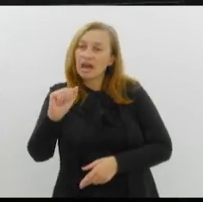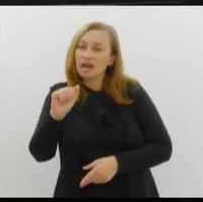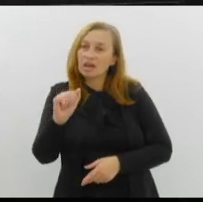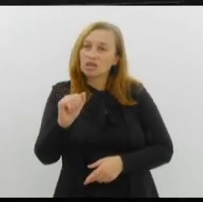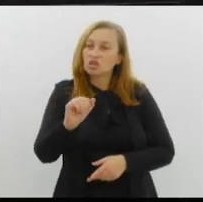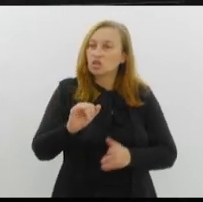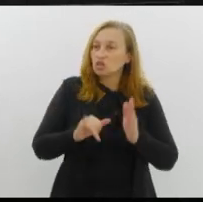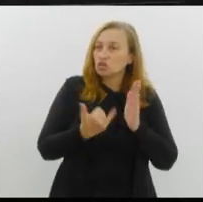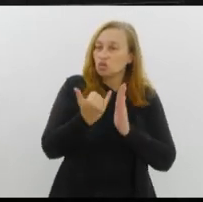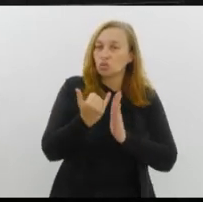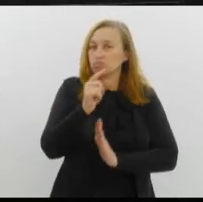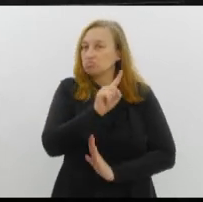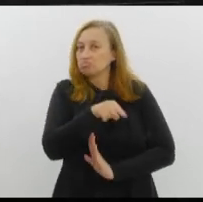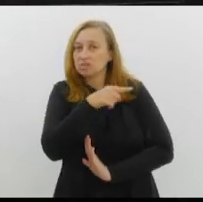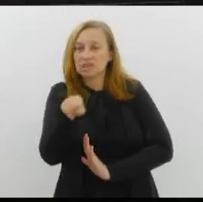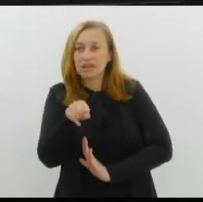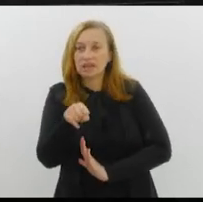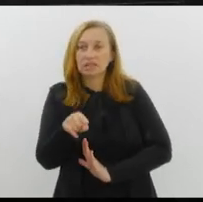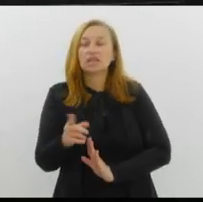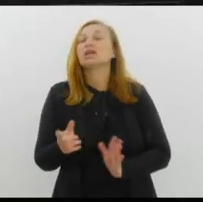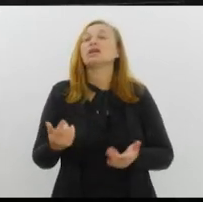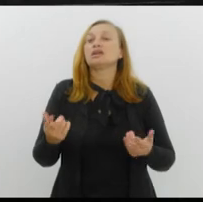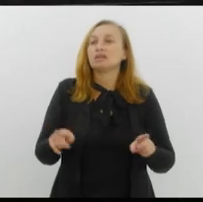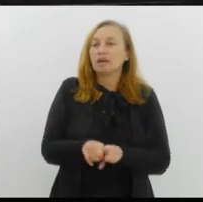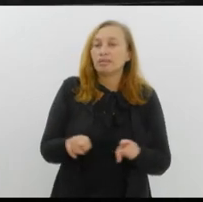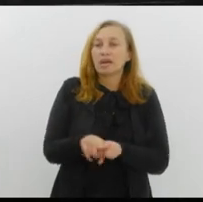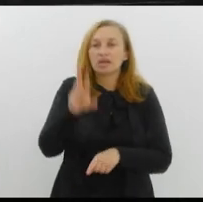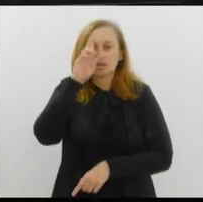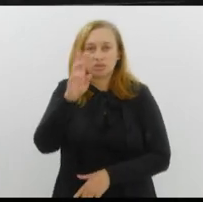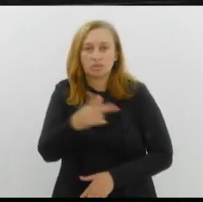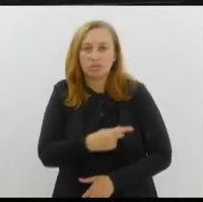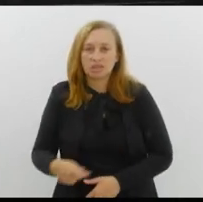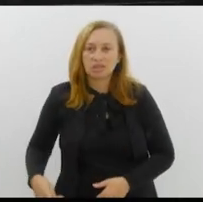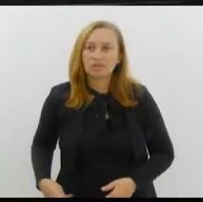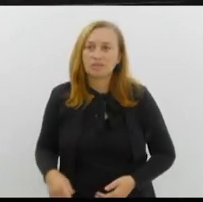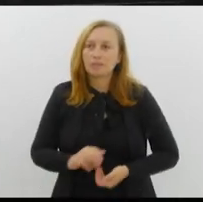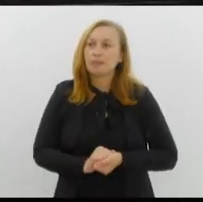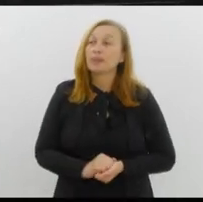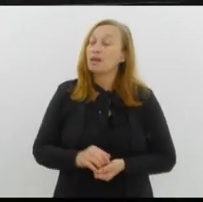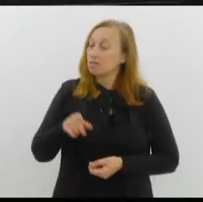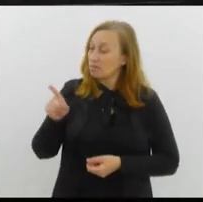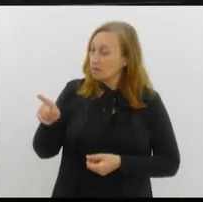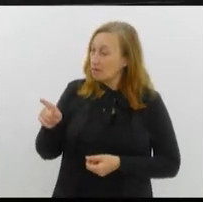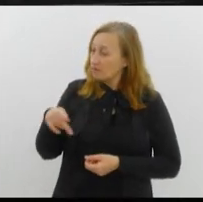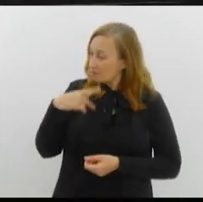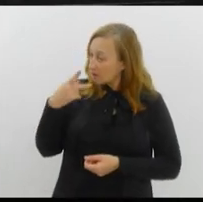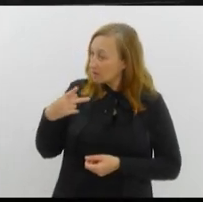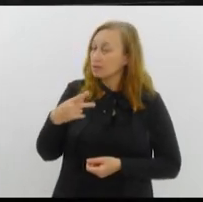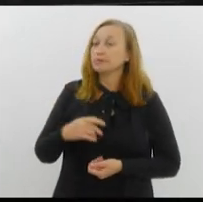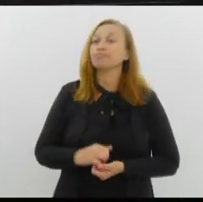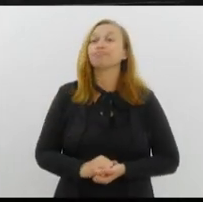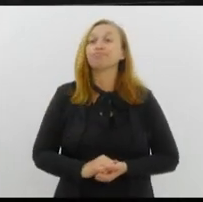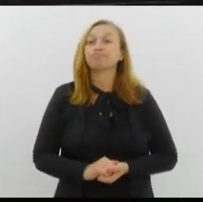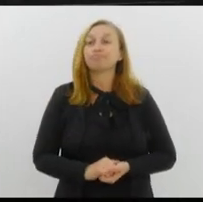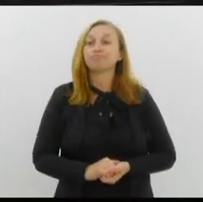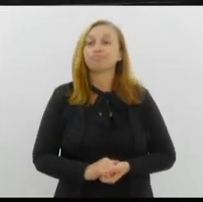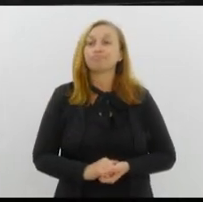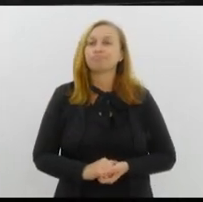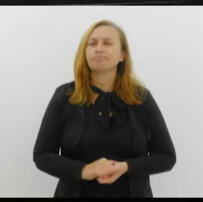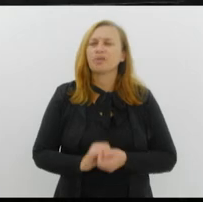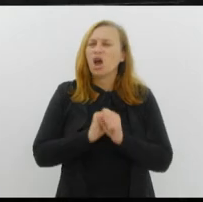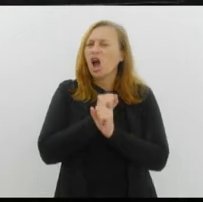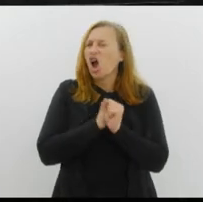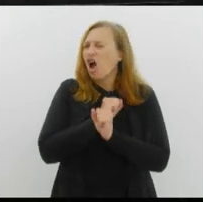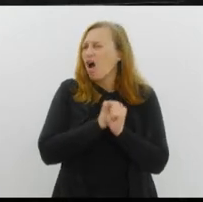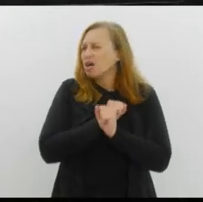nenhum. E, finalmente, senhora presidente, lá afirmei que passa